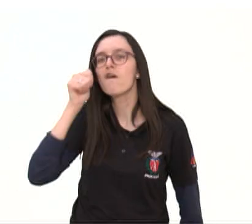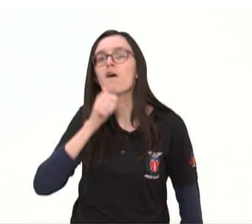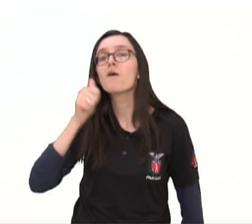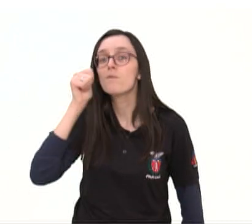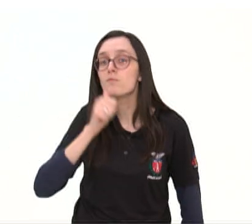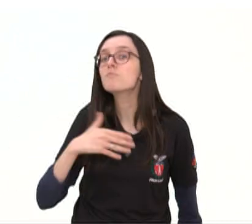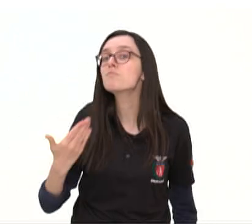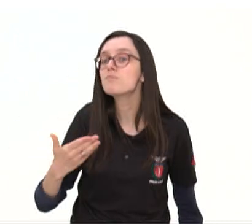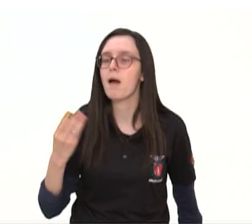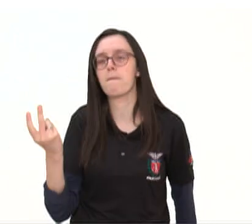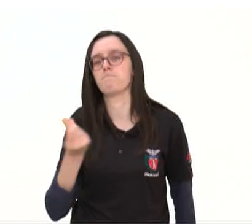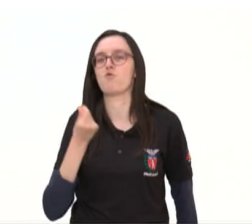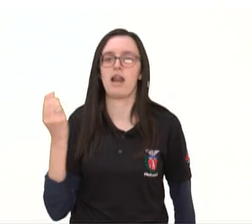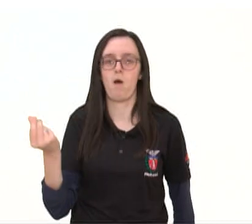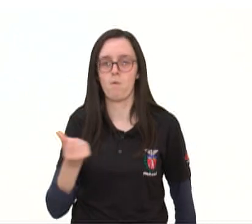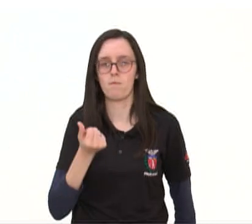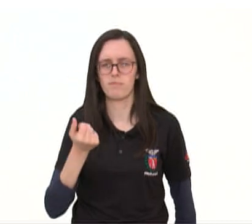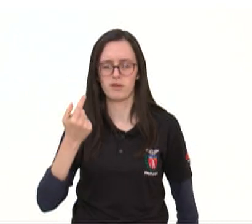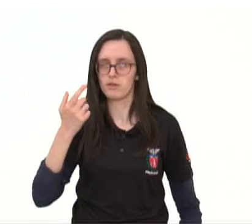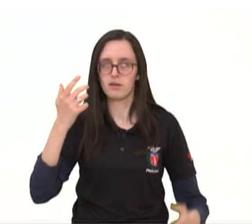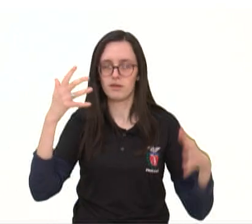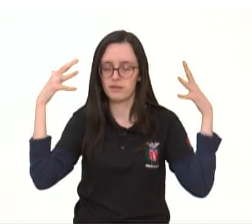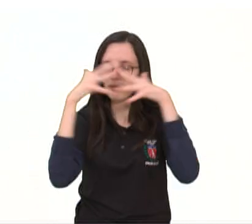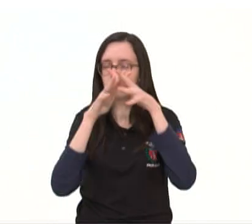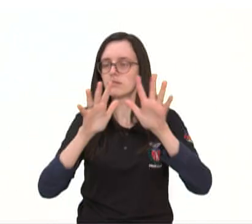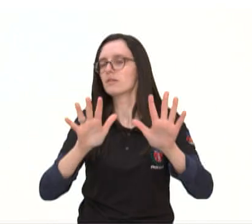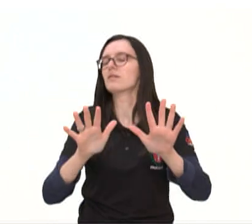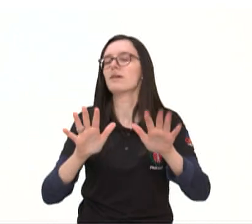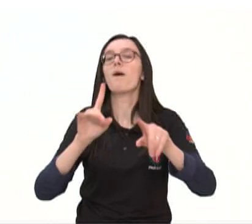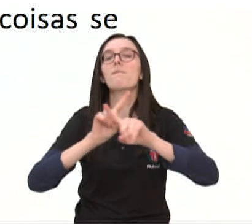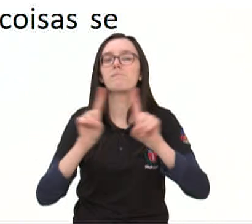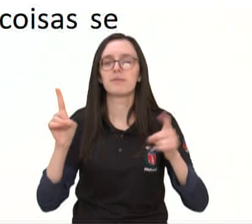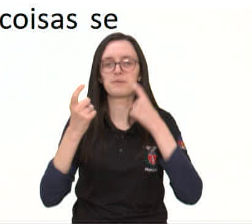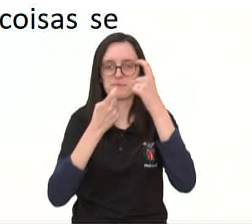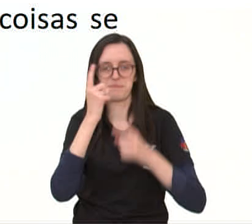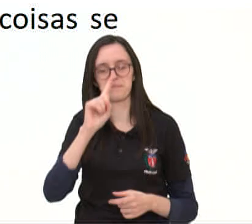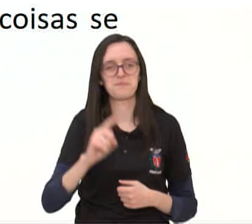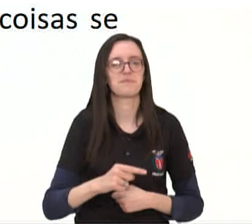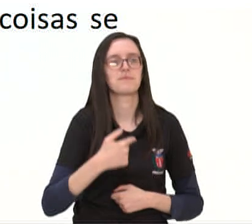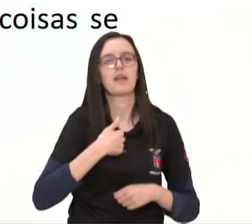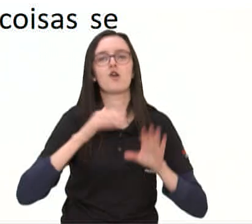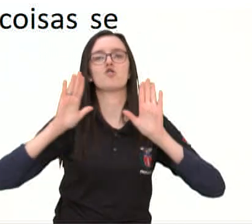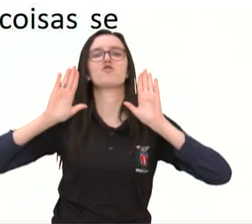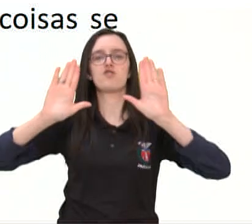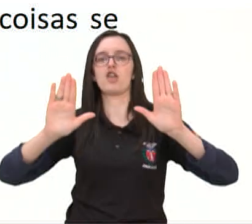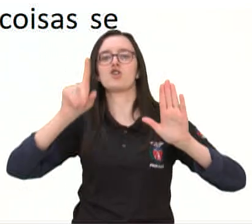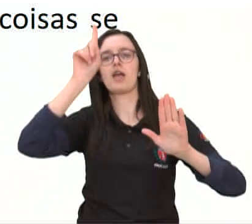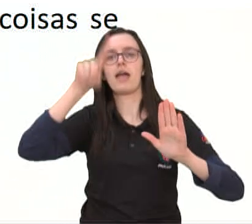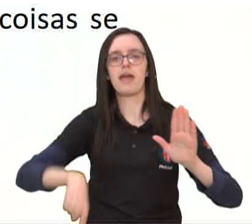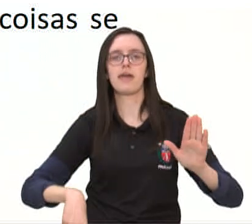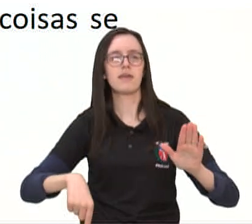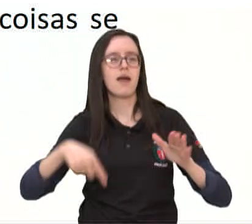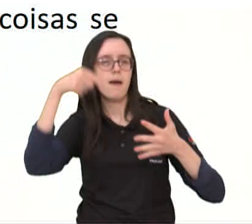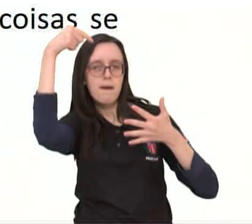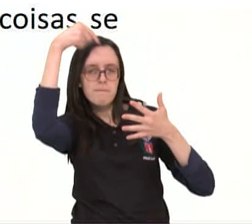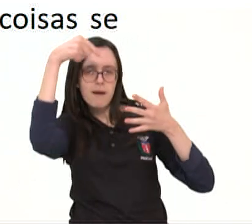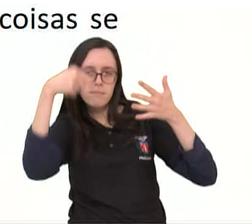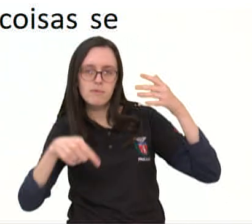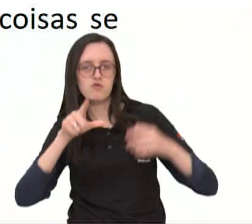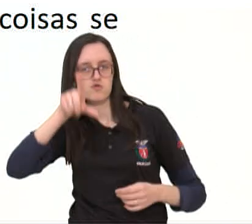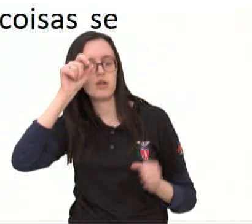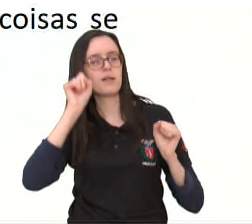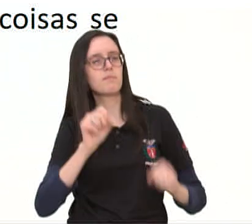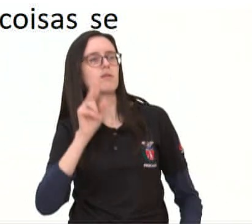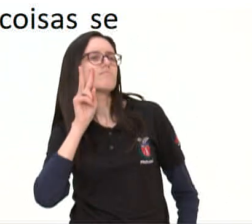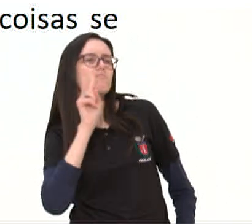feminino no plural. Deu um nó na cabeça, né? Mas aqui, ó, vou deixar para vocês as opções que